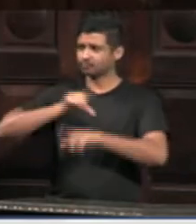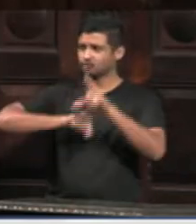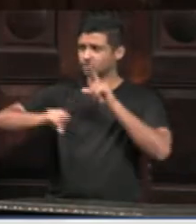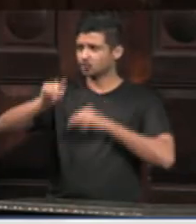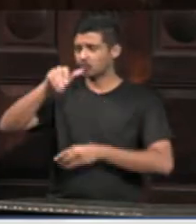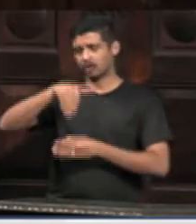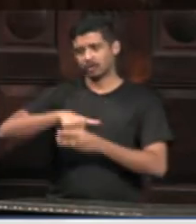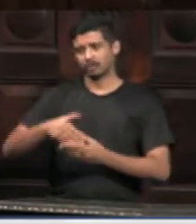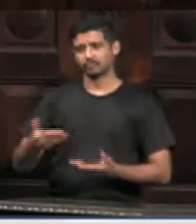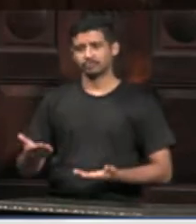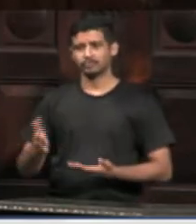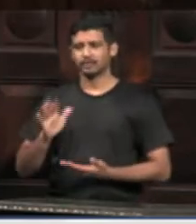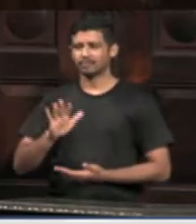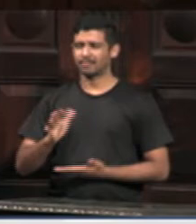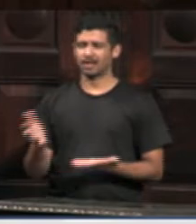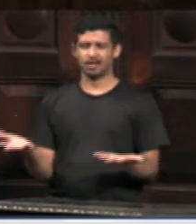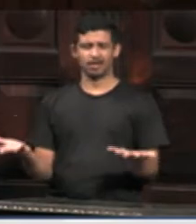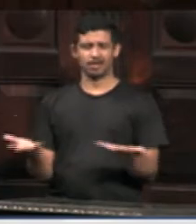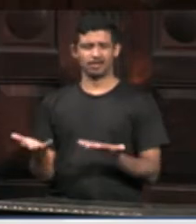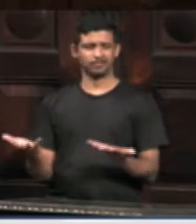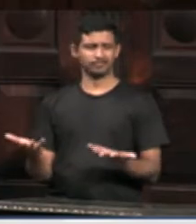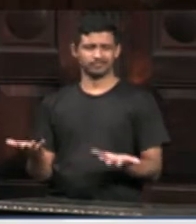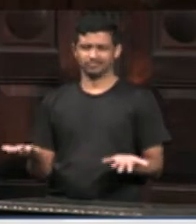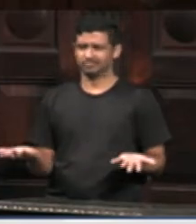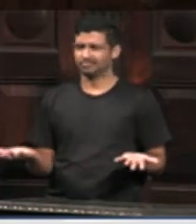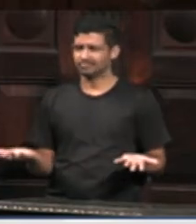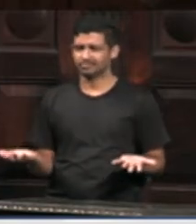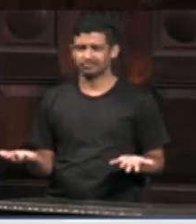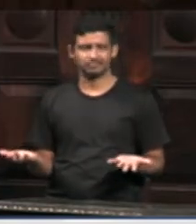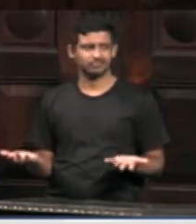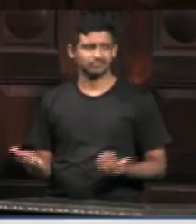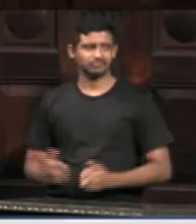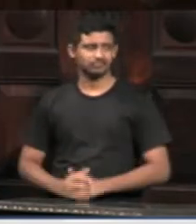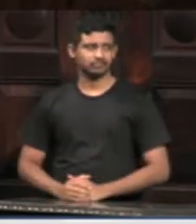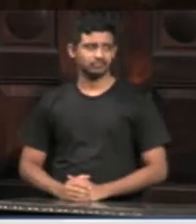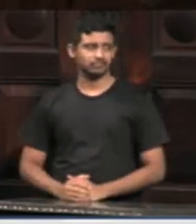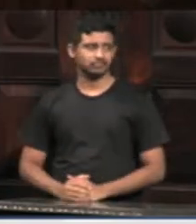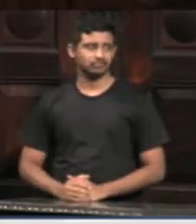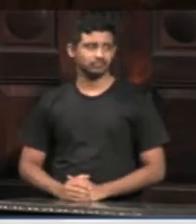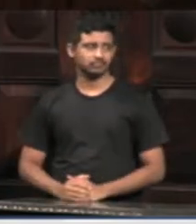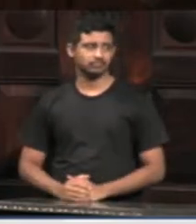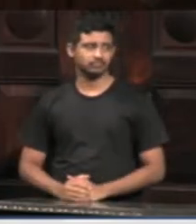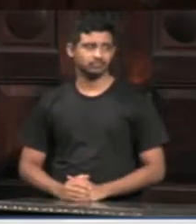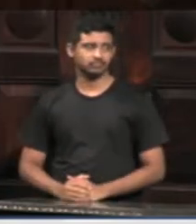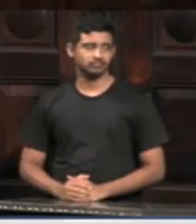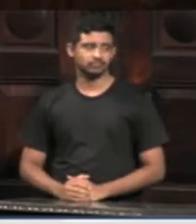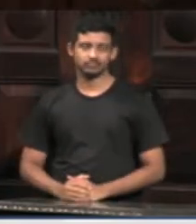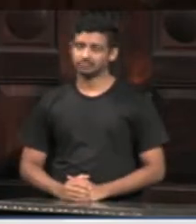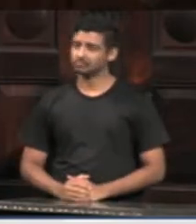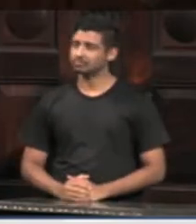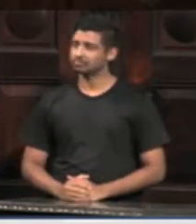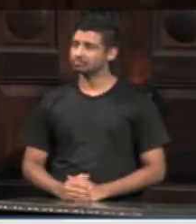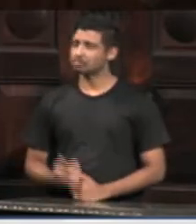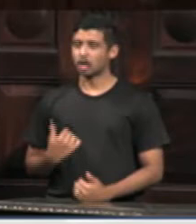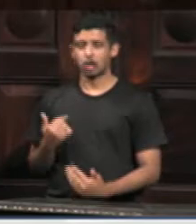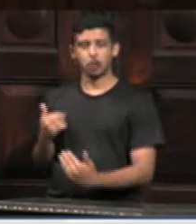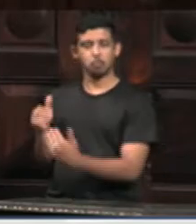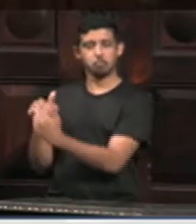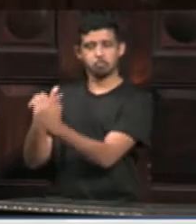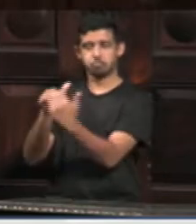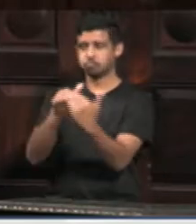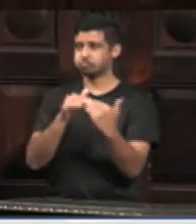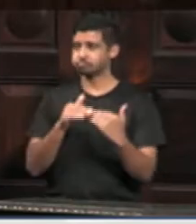me colocar no mesmo tamanho de mandatos